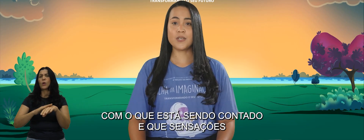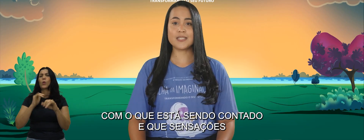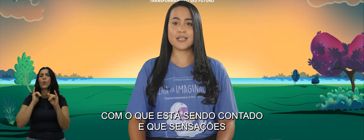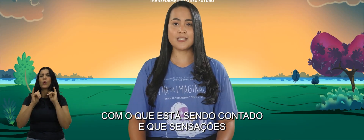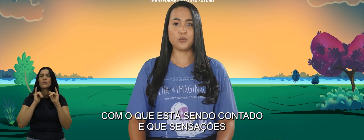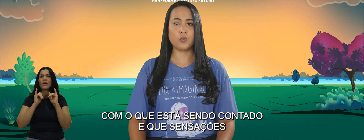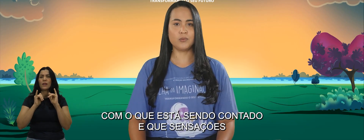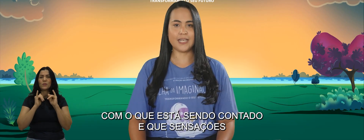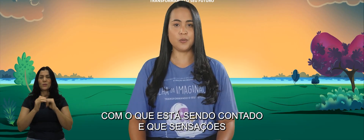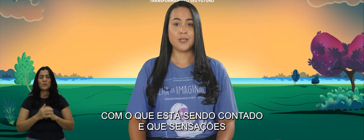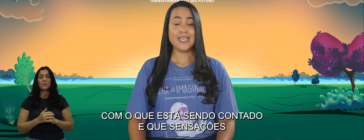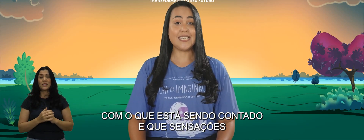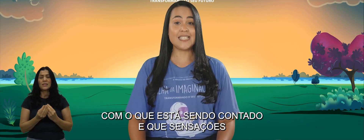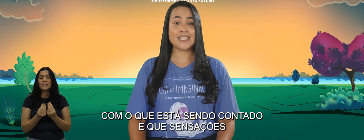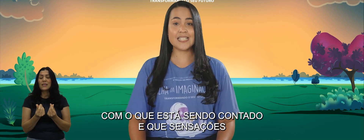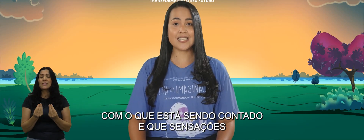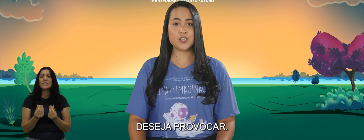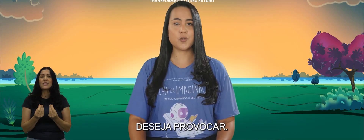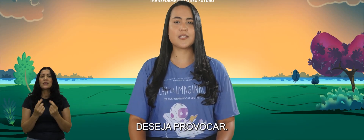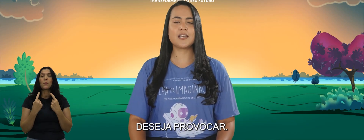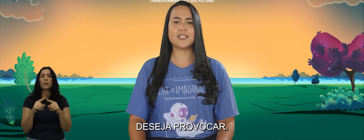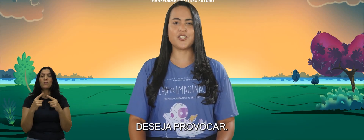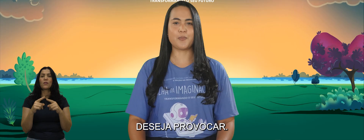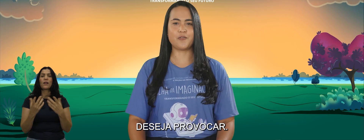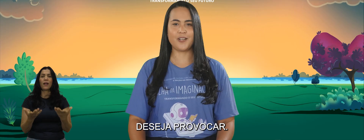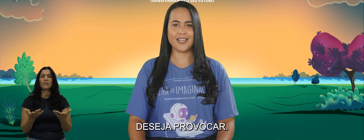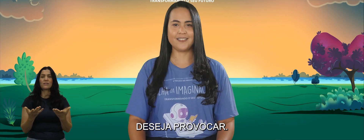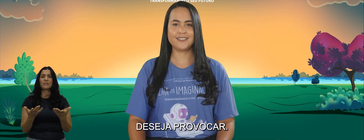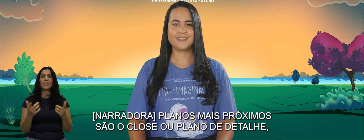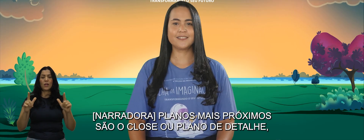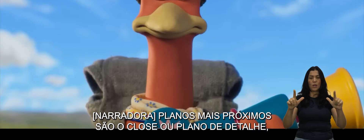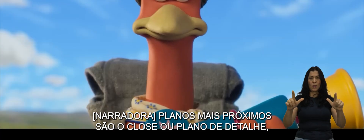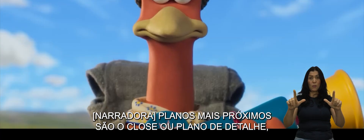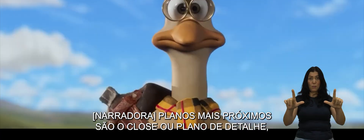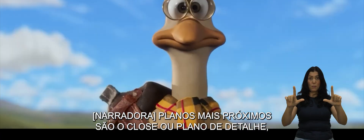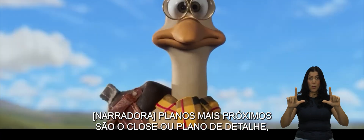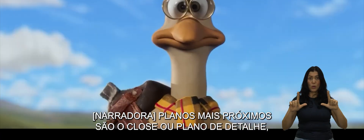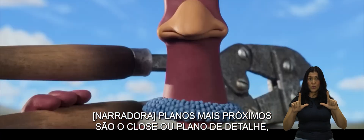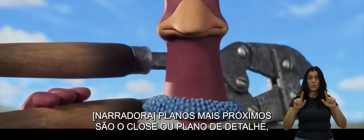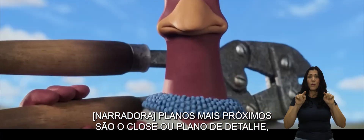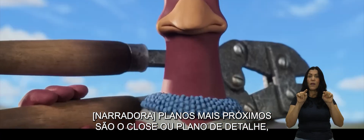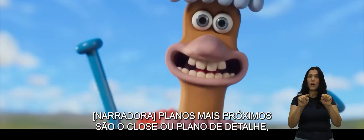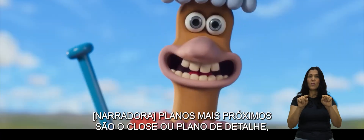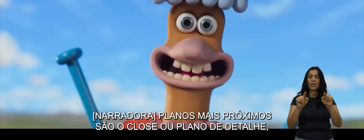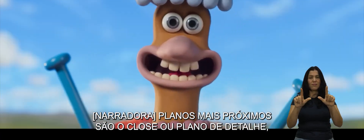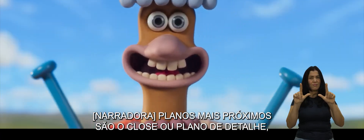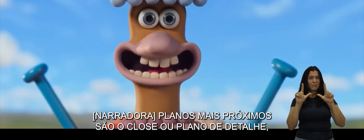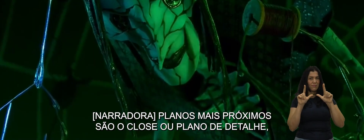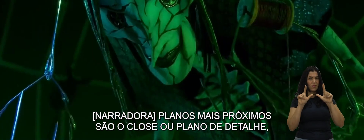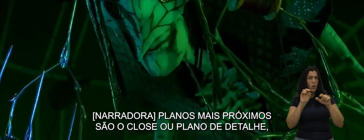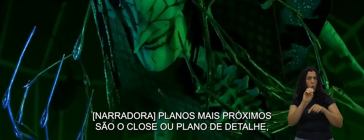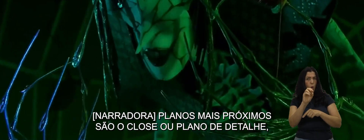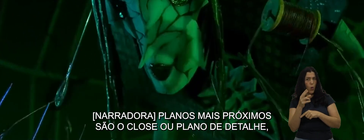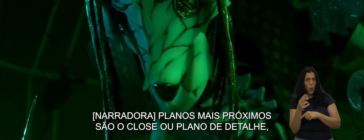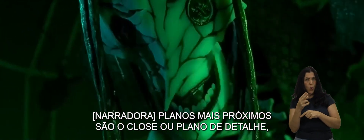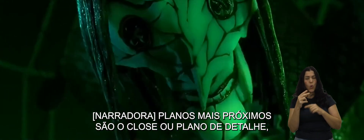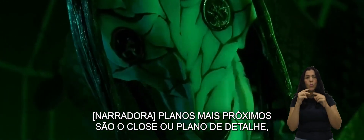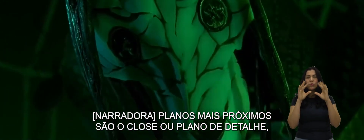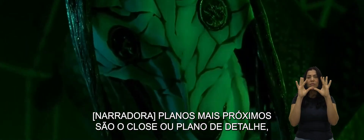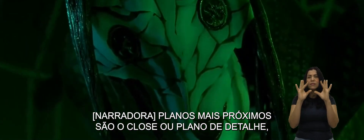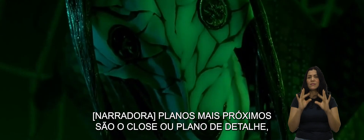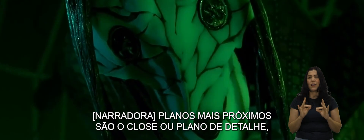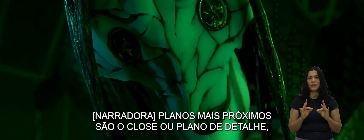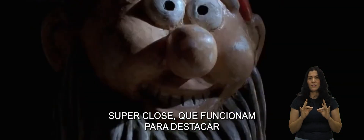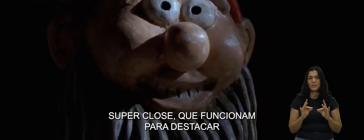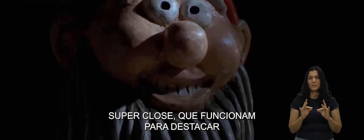espectador com o que está sendo contado e que sensações deseja provocar. Planos mais próximos são o close,